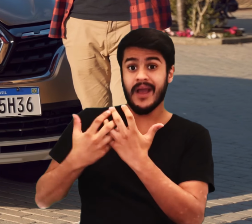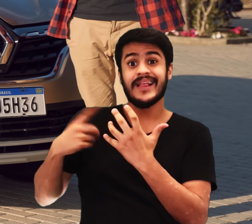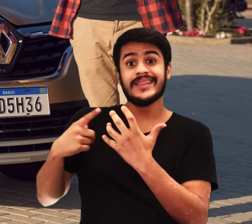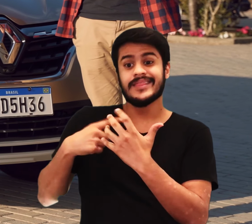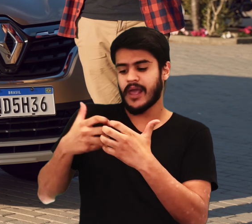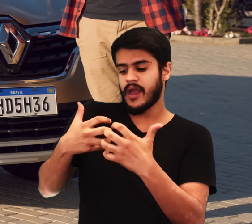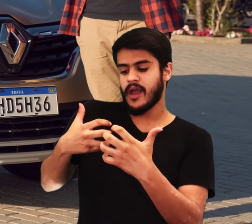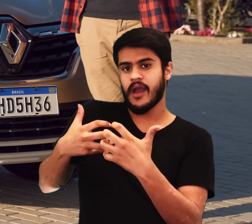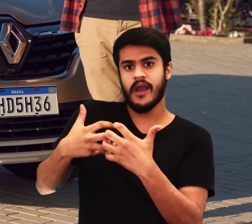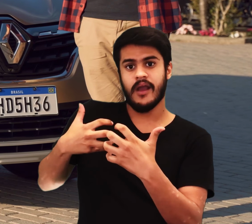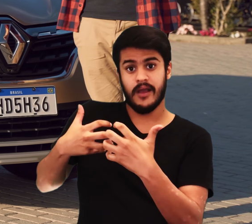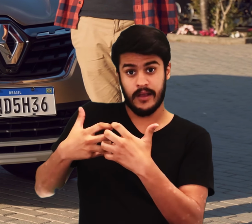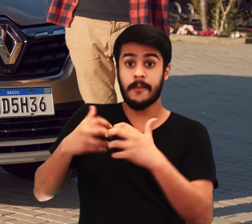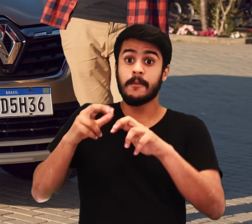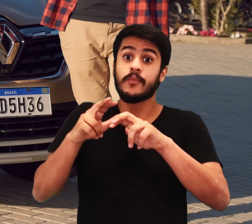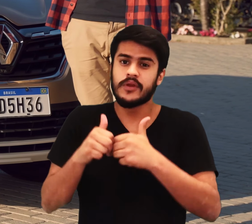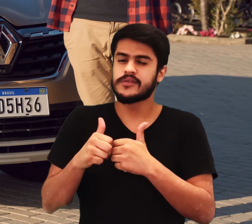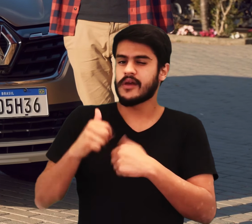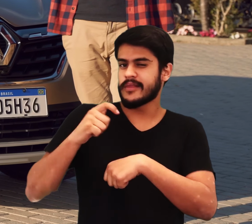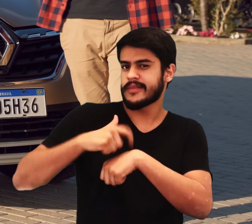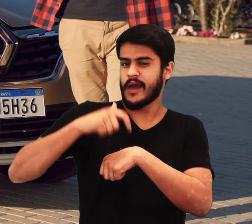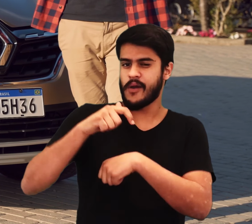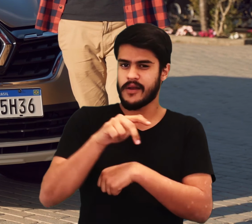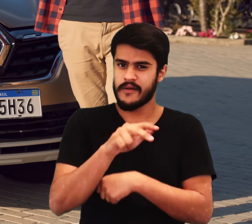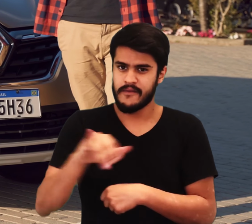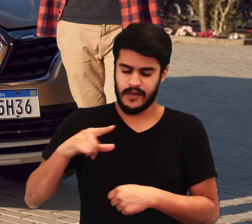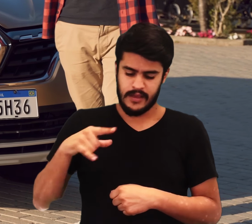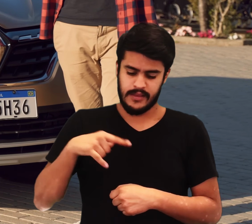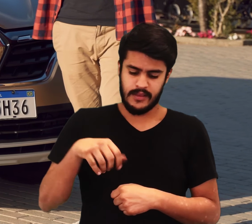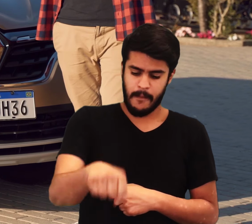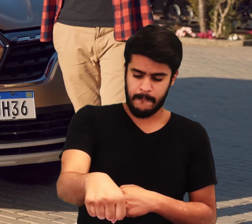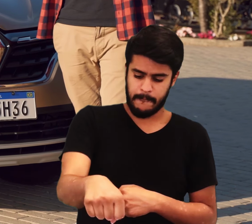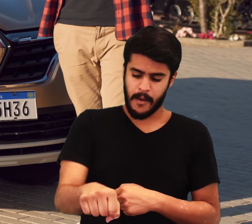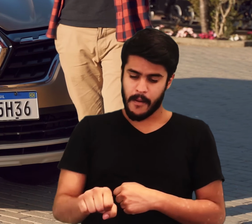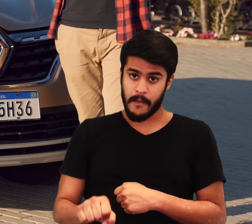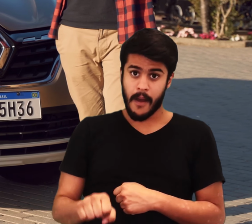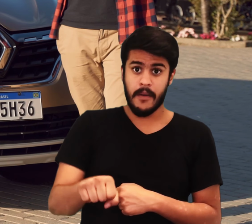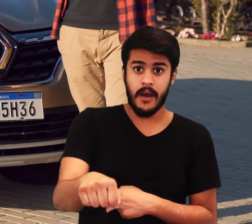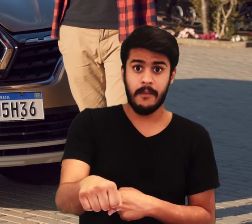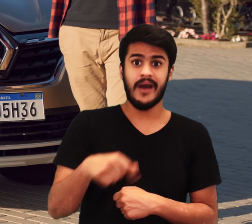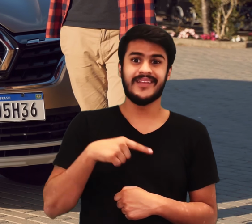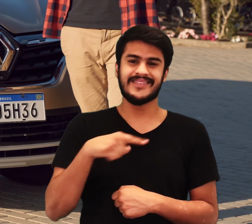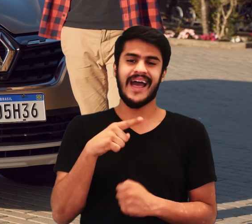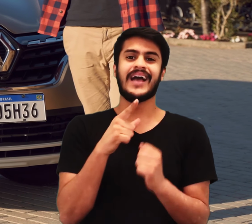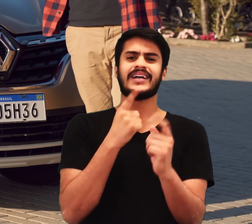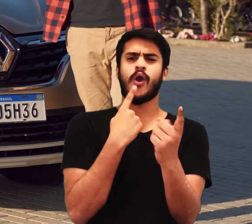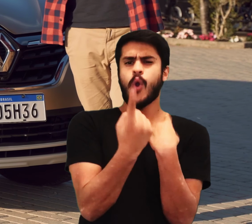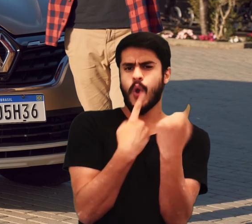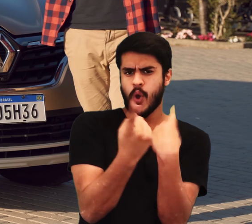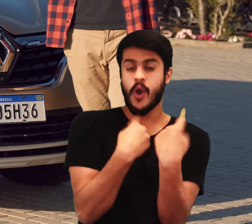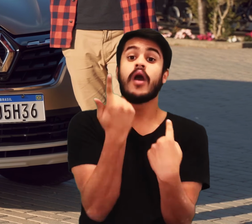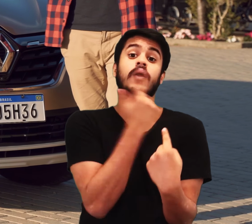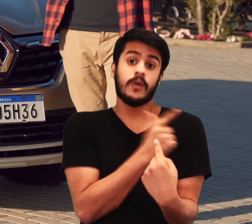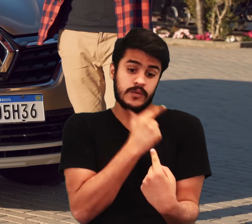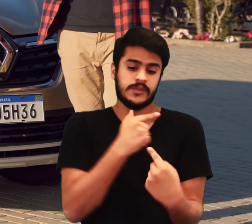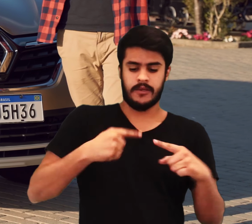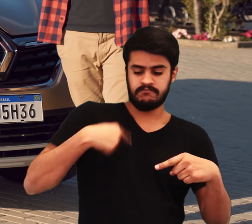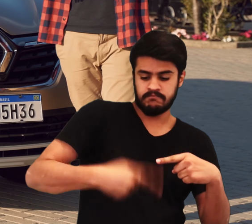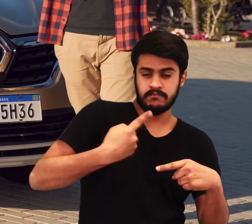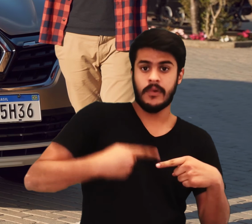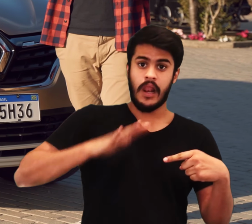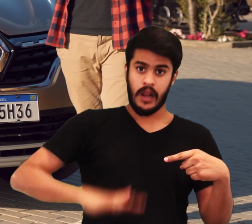aí entre as polias, então a relação mais longa e a mais curta estão mais distantes, então em tese você ganha uma rotação mais baixa nas estradas, mas